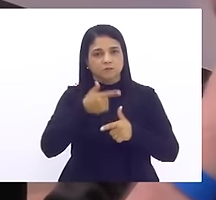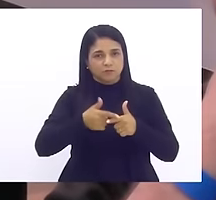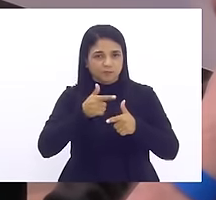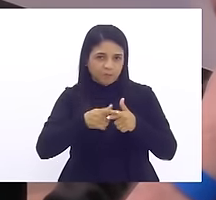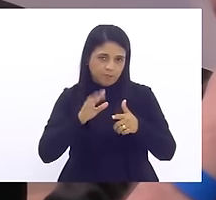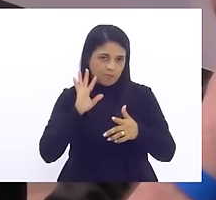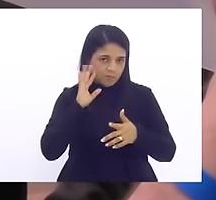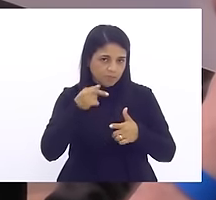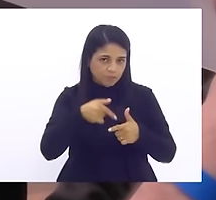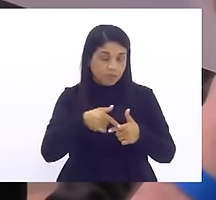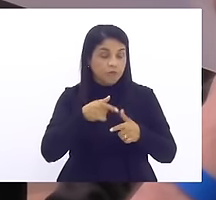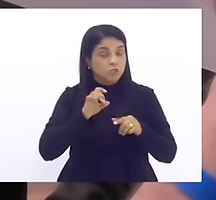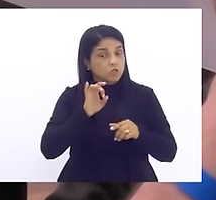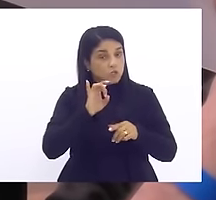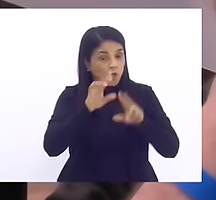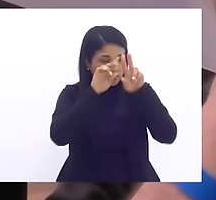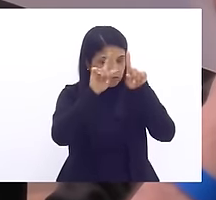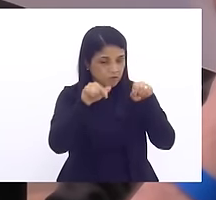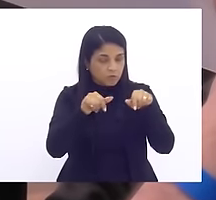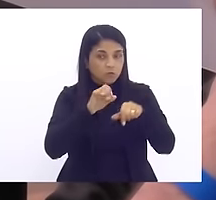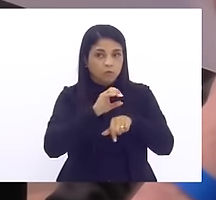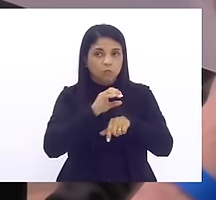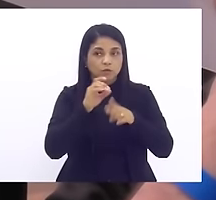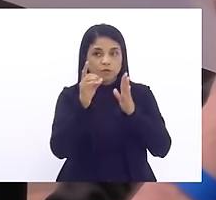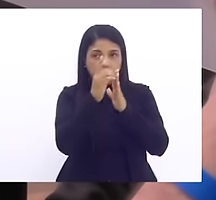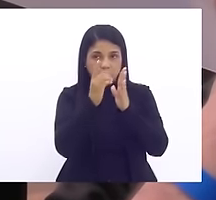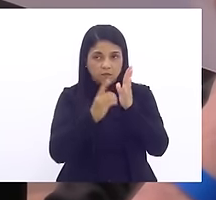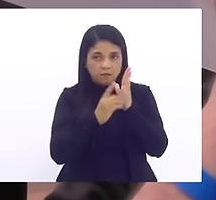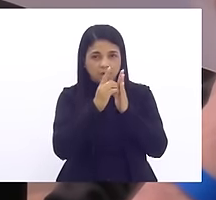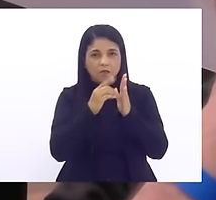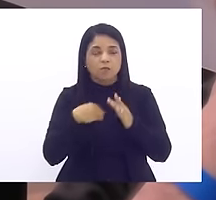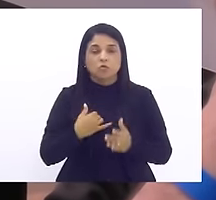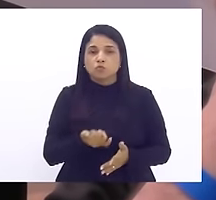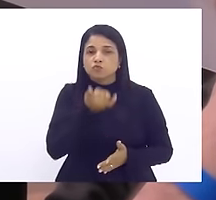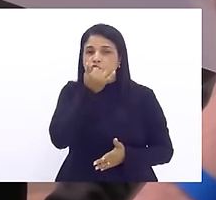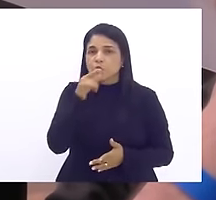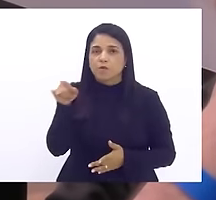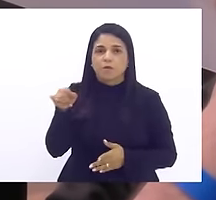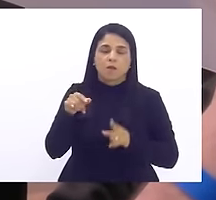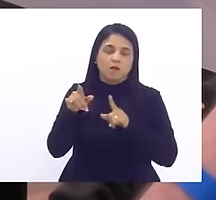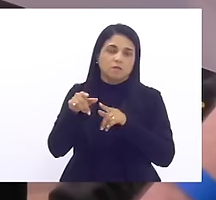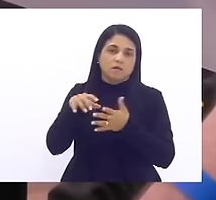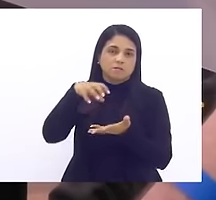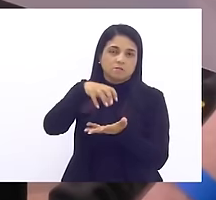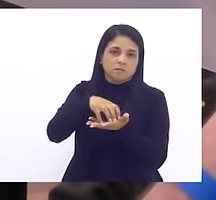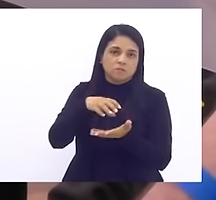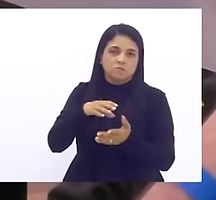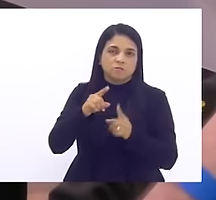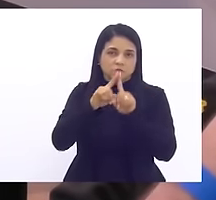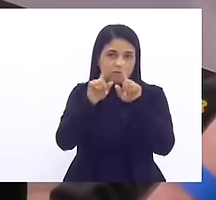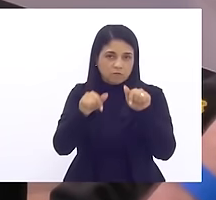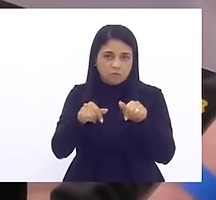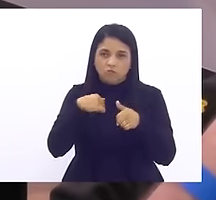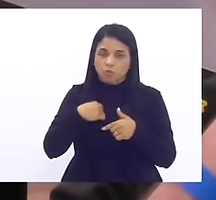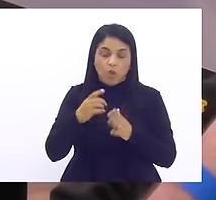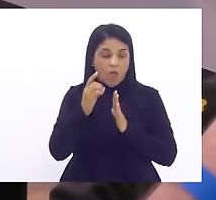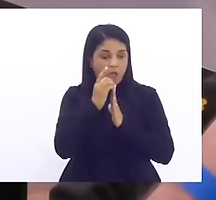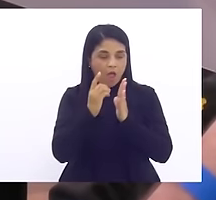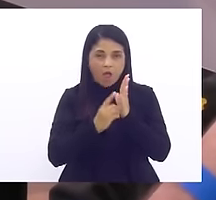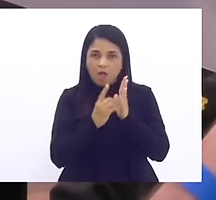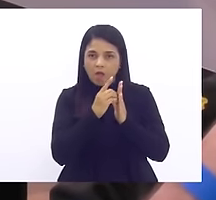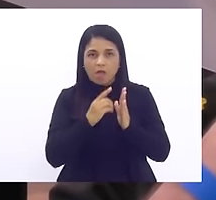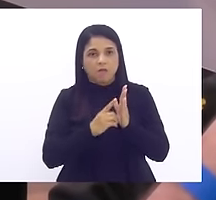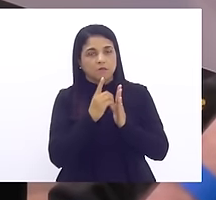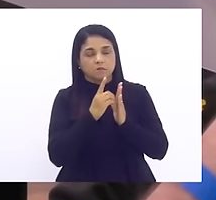somente servidor do Detran até peço desculpas aquela questão que teve lá na sede os servidores não são a gente e fiz criação de trânsito todos são